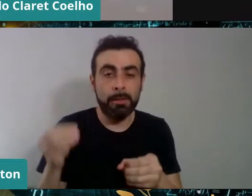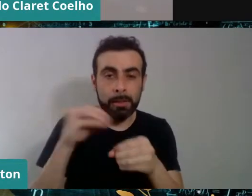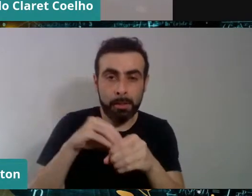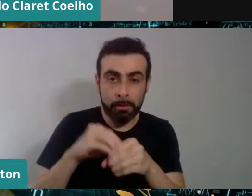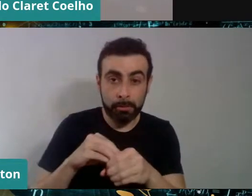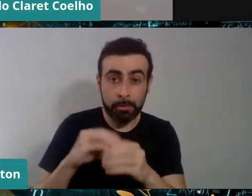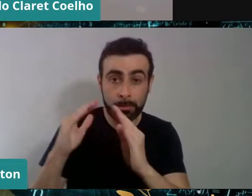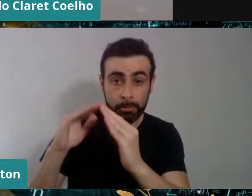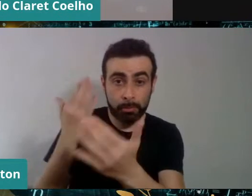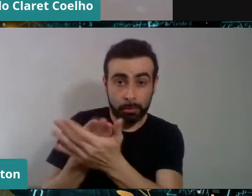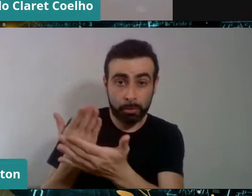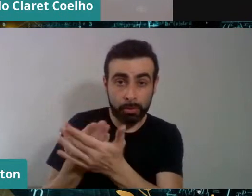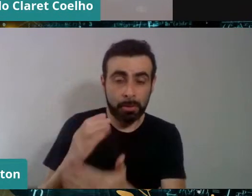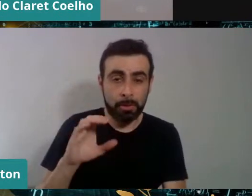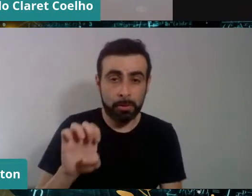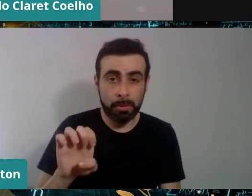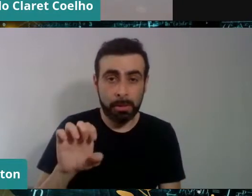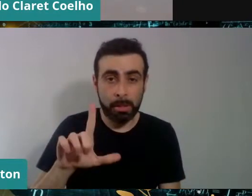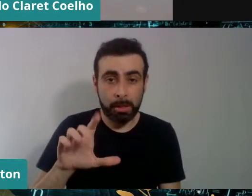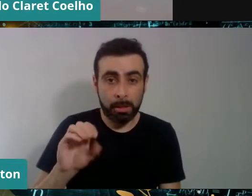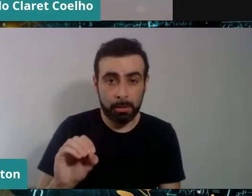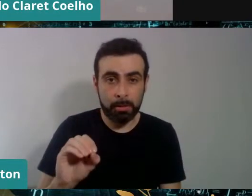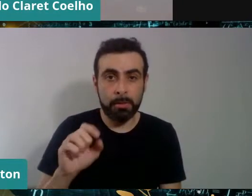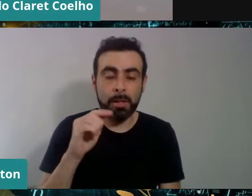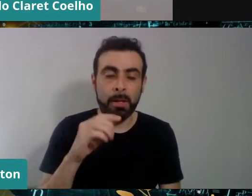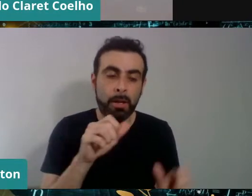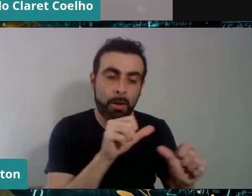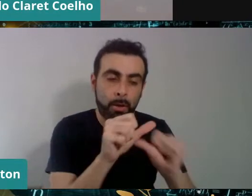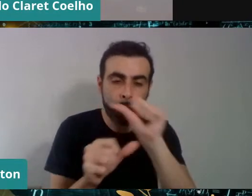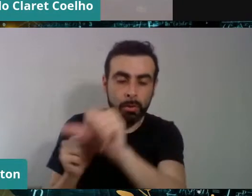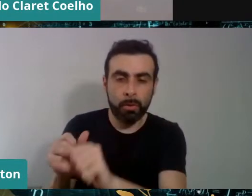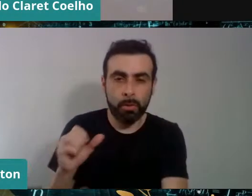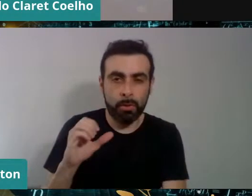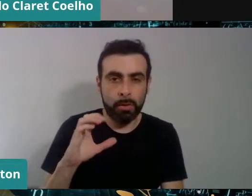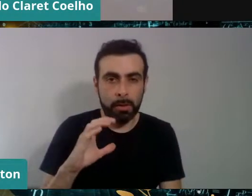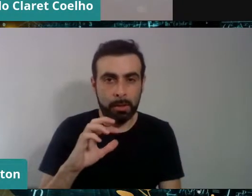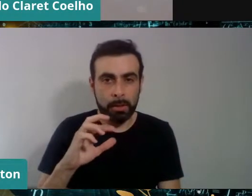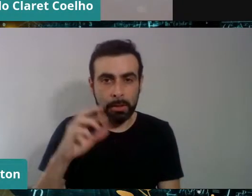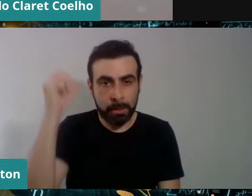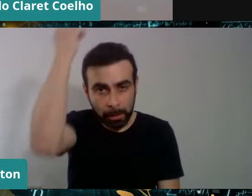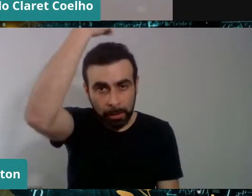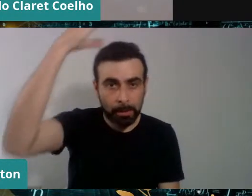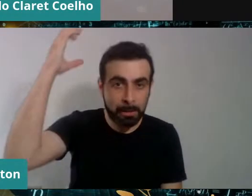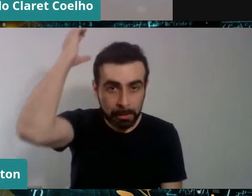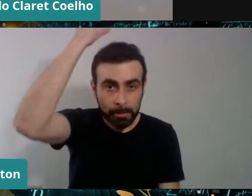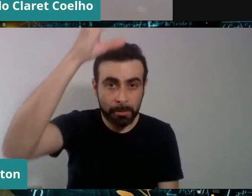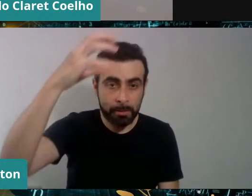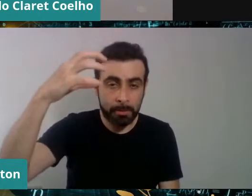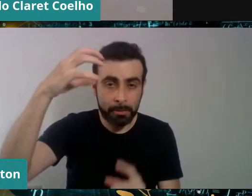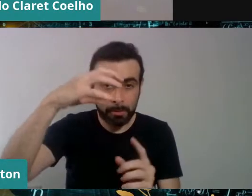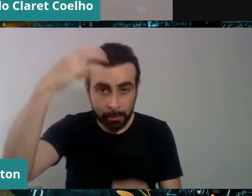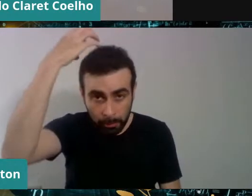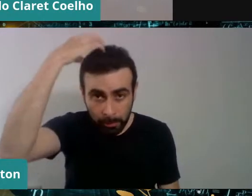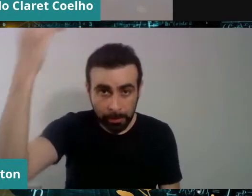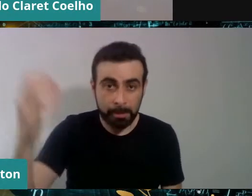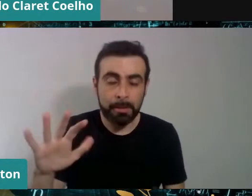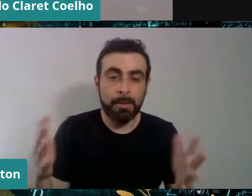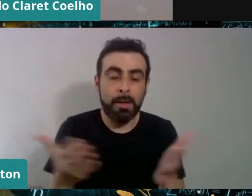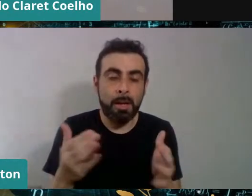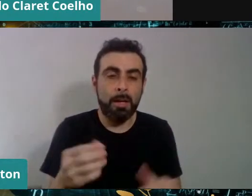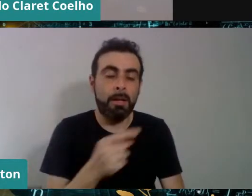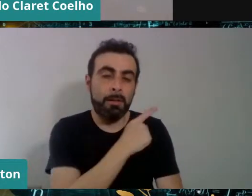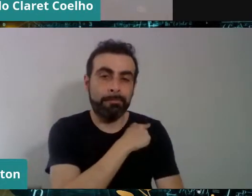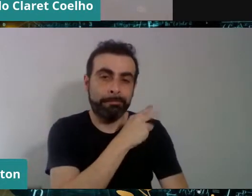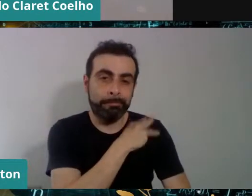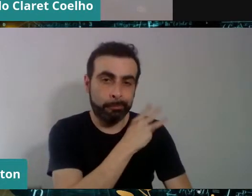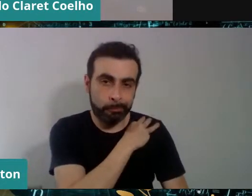Colégio Cristo Rei, e funcionava a FAFISA durante a noite e durante o dia era o ginásio de aplicação. E